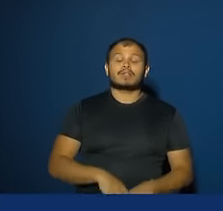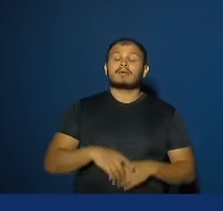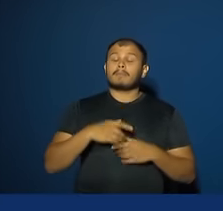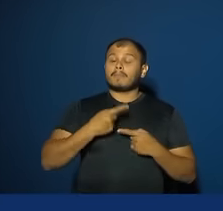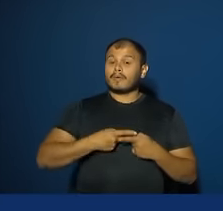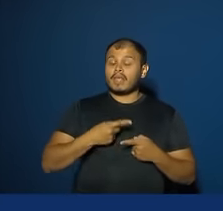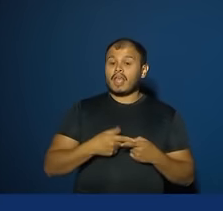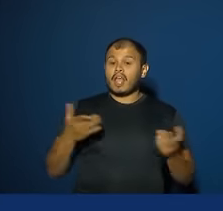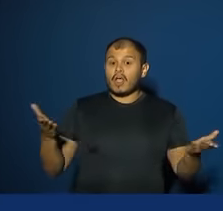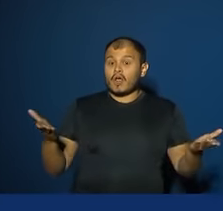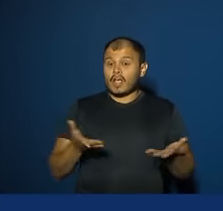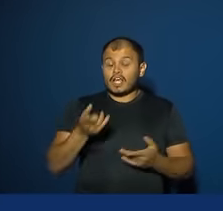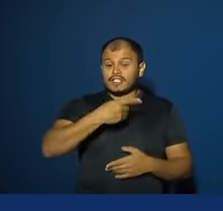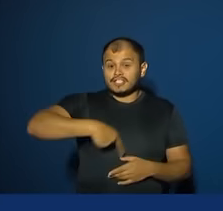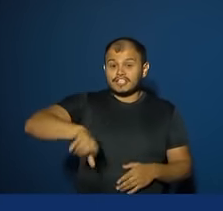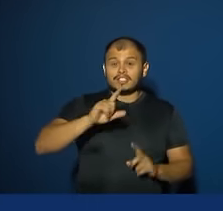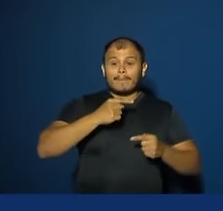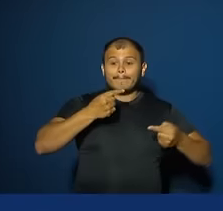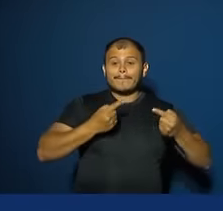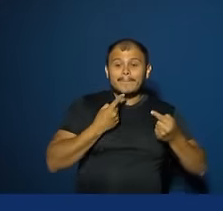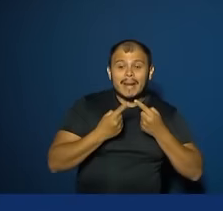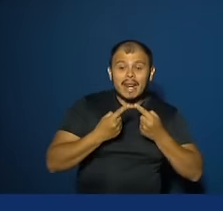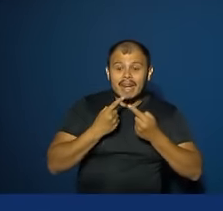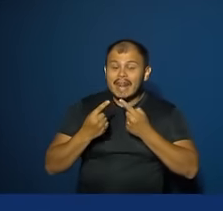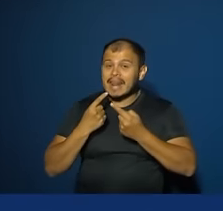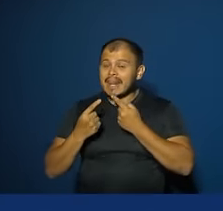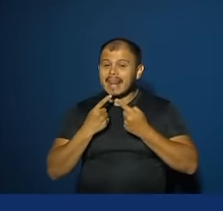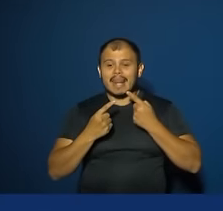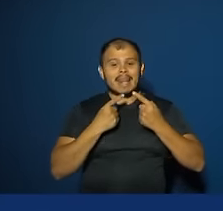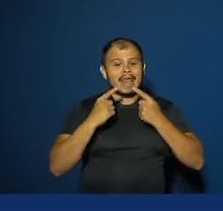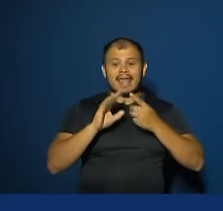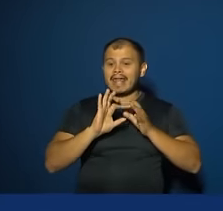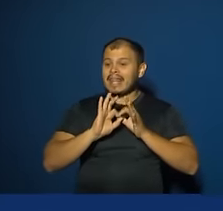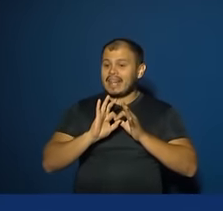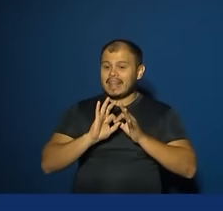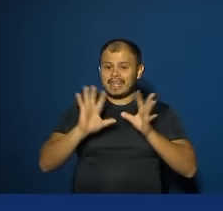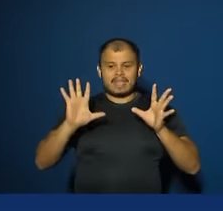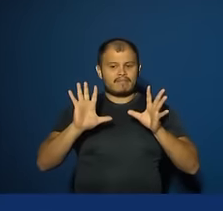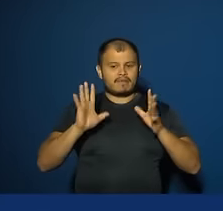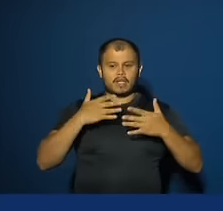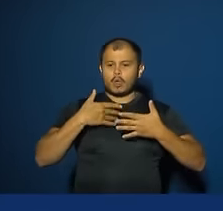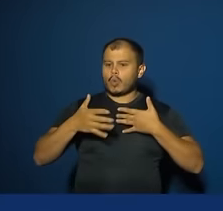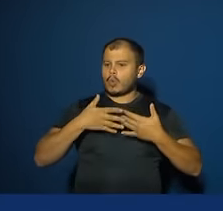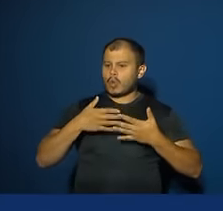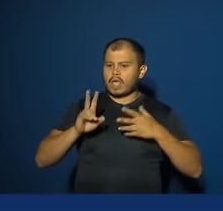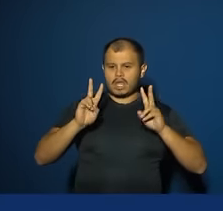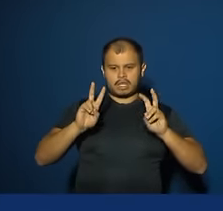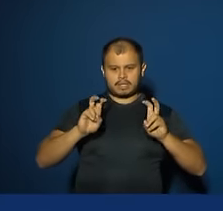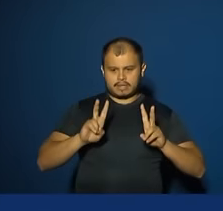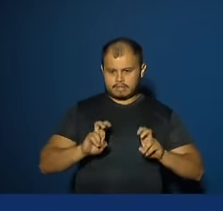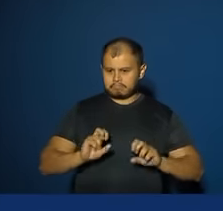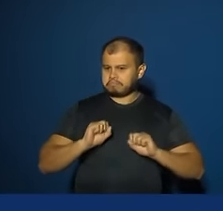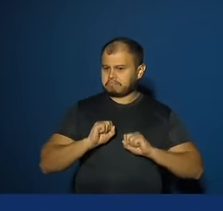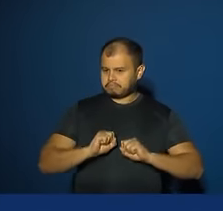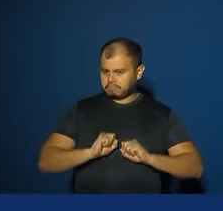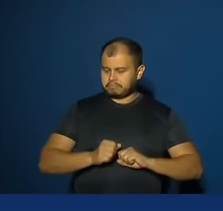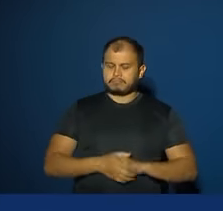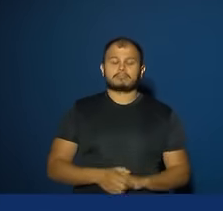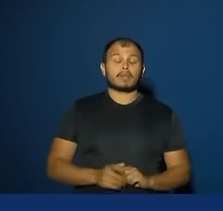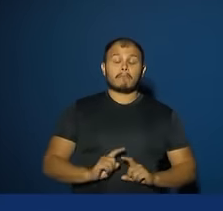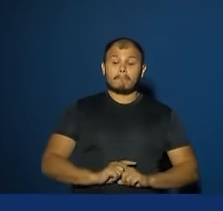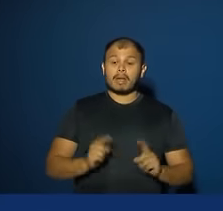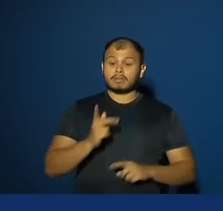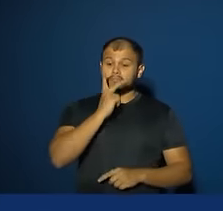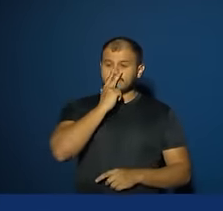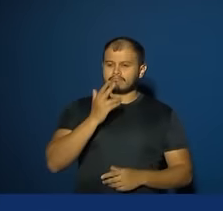nosso nosso tradicional bate-papo já é livre qualquer assunto mas acho que durante